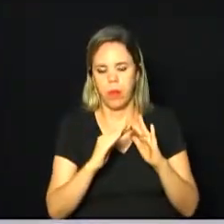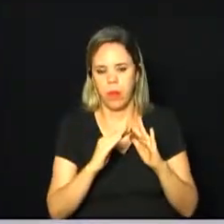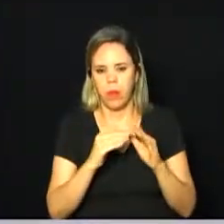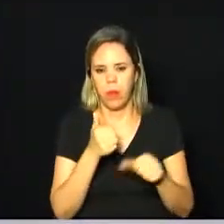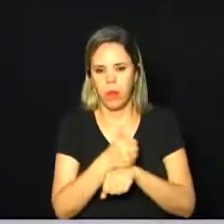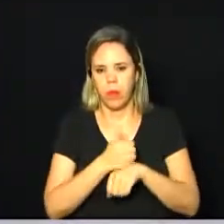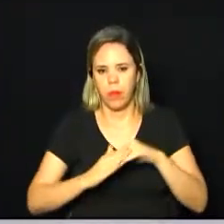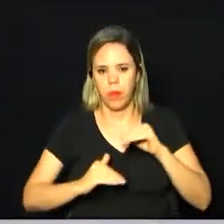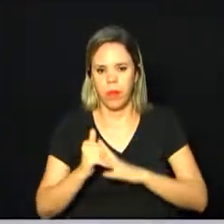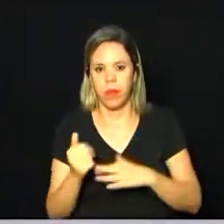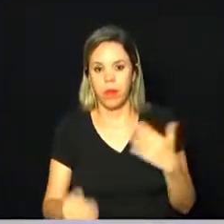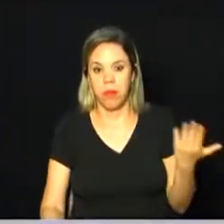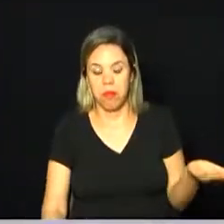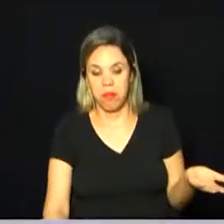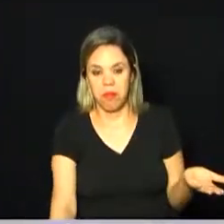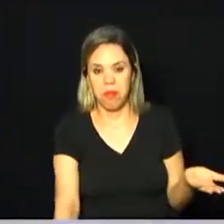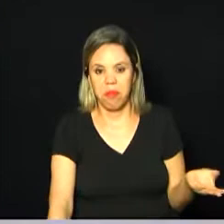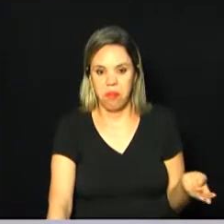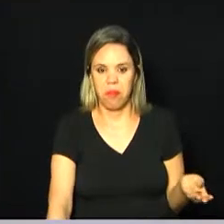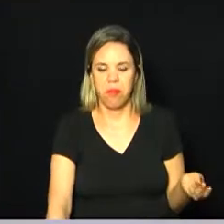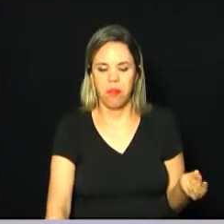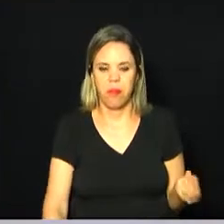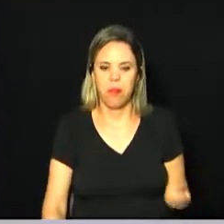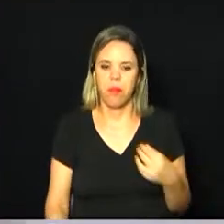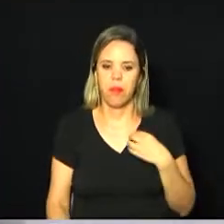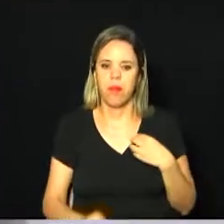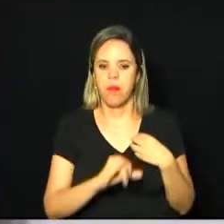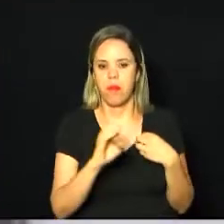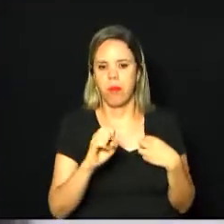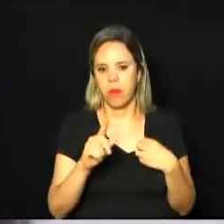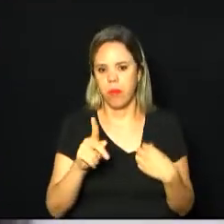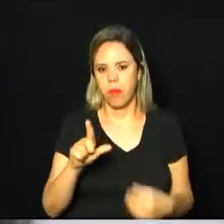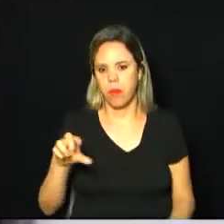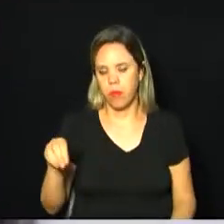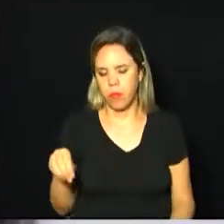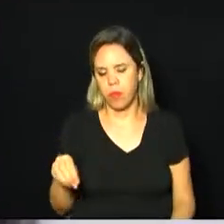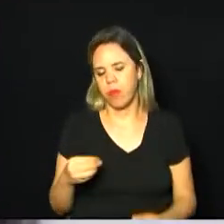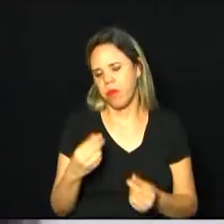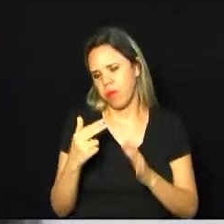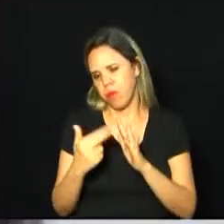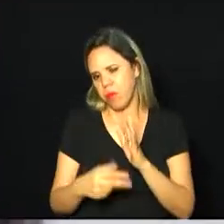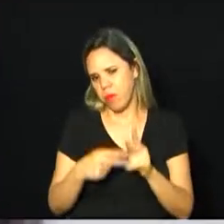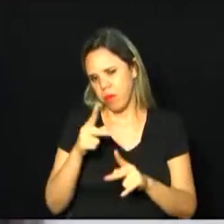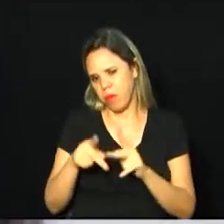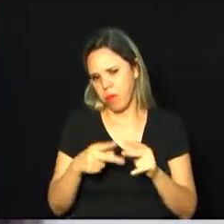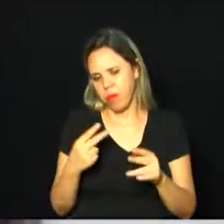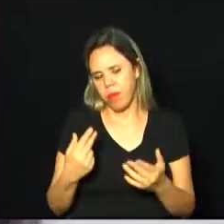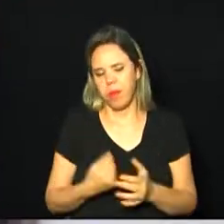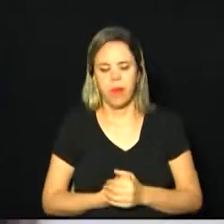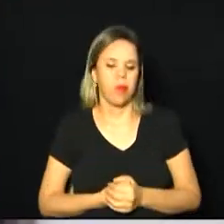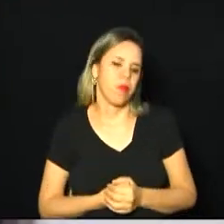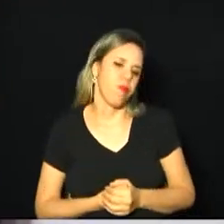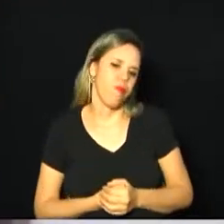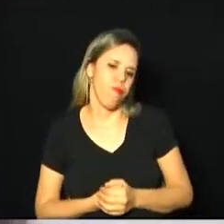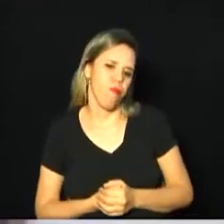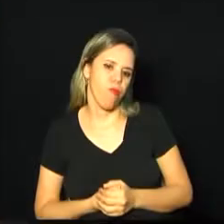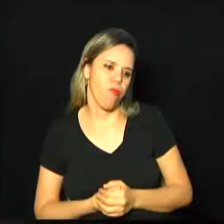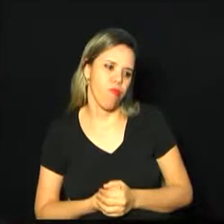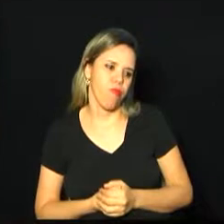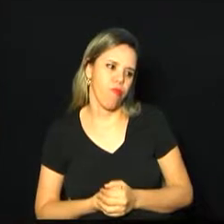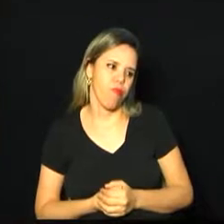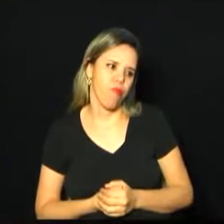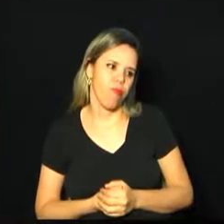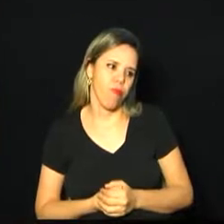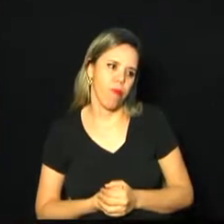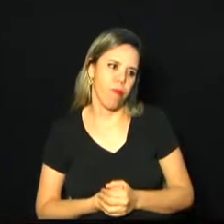profissionalizante é José Paulino Nogueira Antonio Carlos da Silva Telles Heitor Penteado Lafaiete